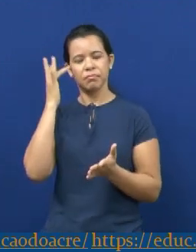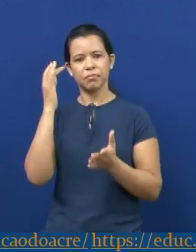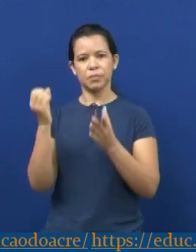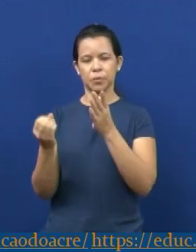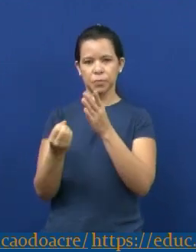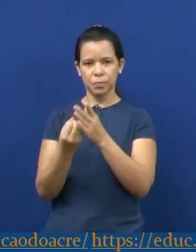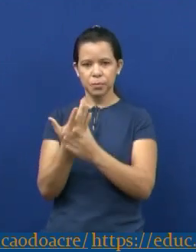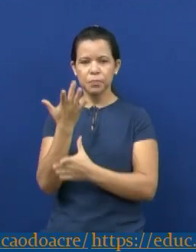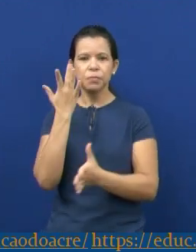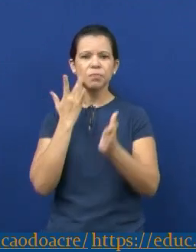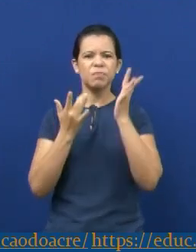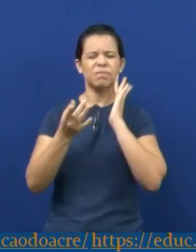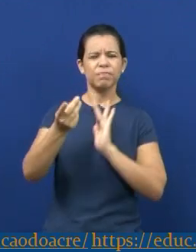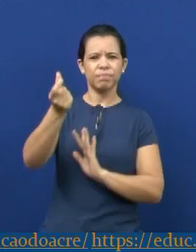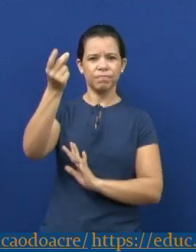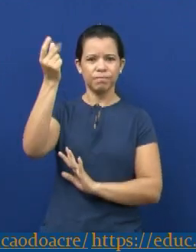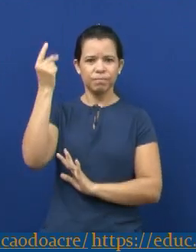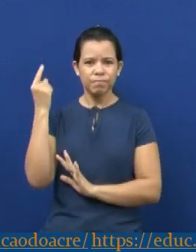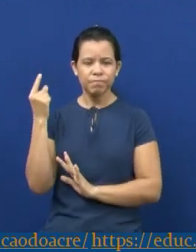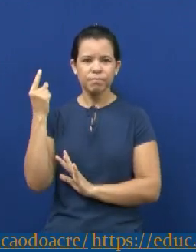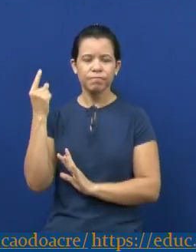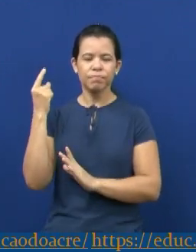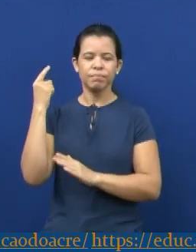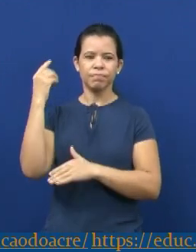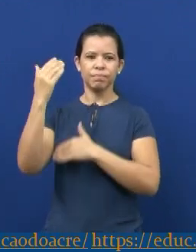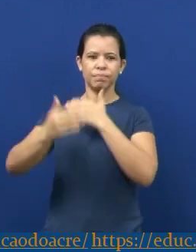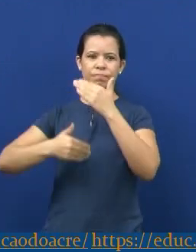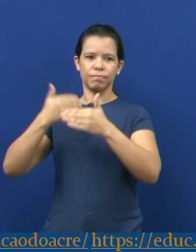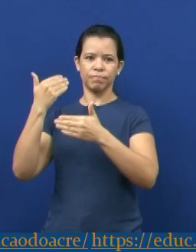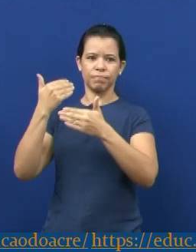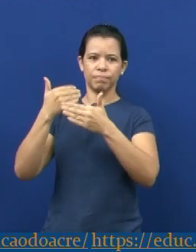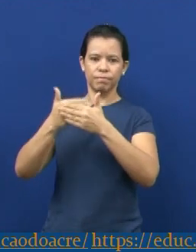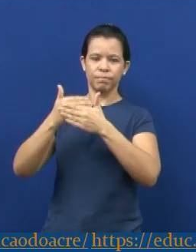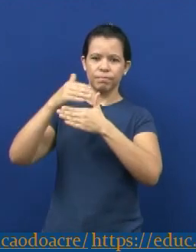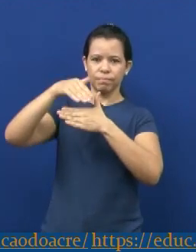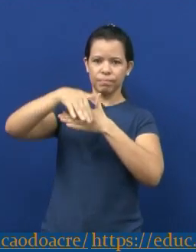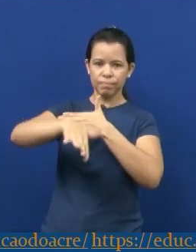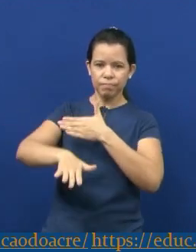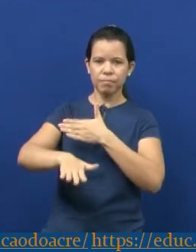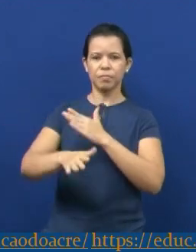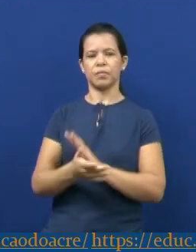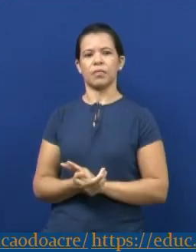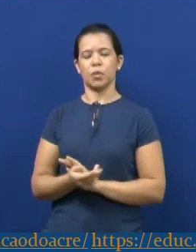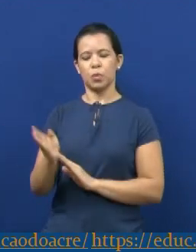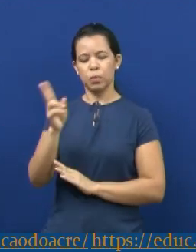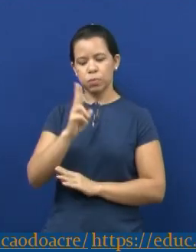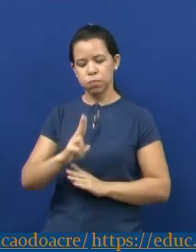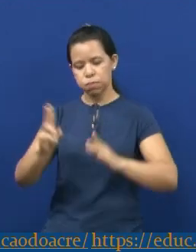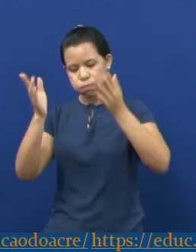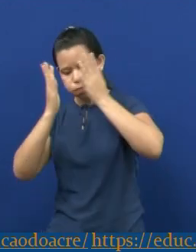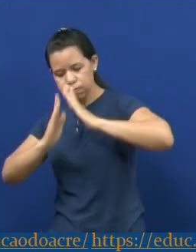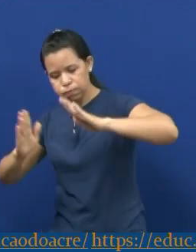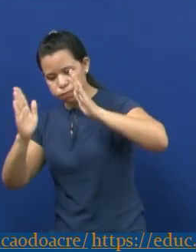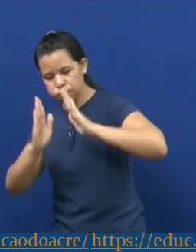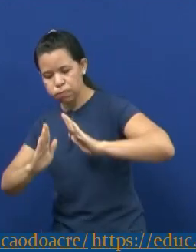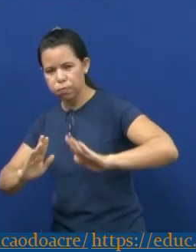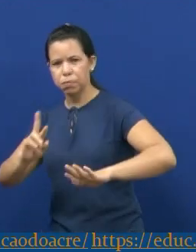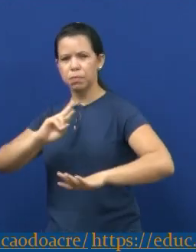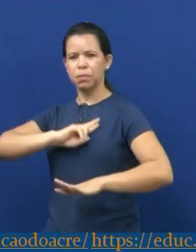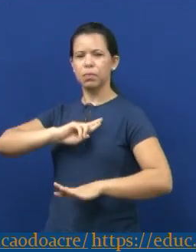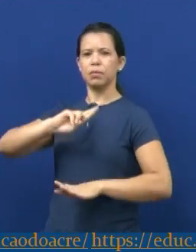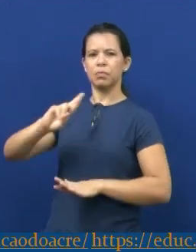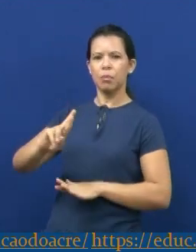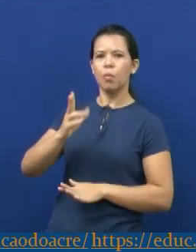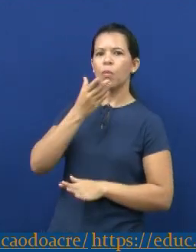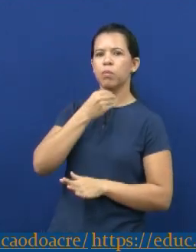teatral surge na pré-história por meio de rituais religiosos o homem inventou várias formas de se comunicar com as